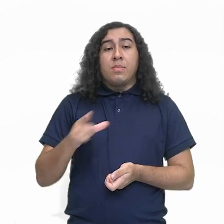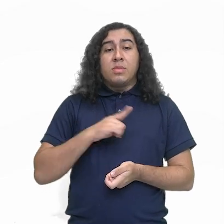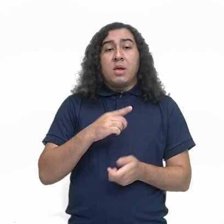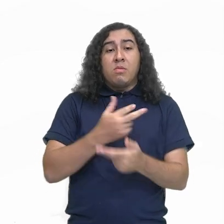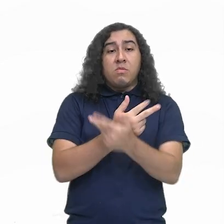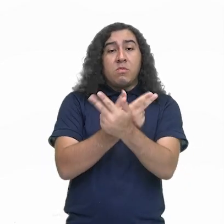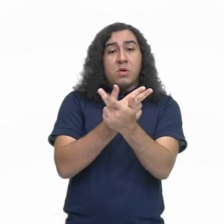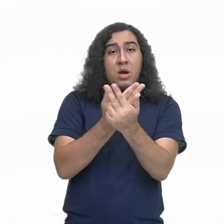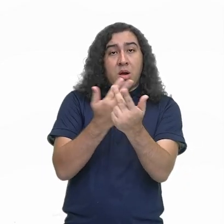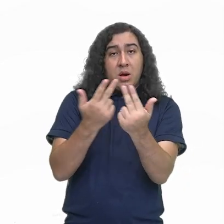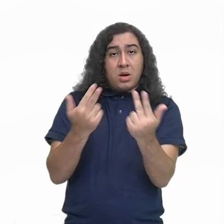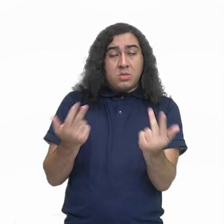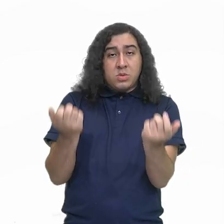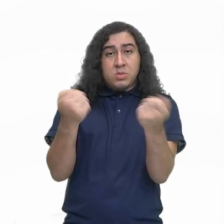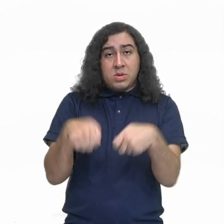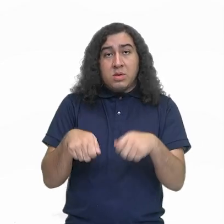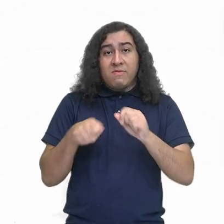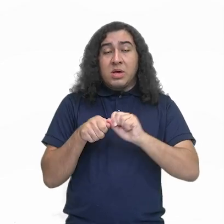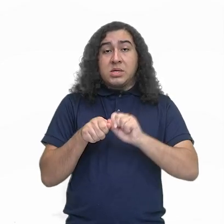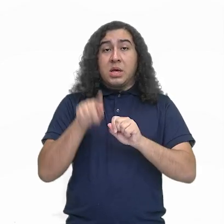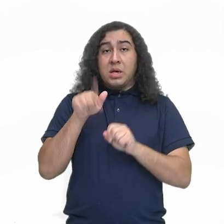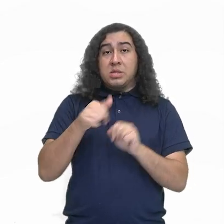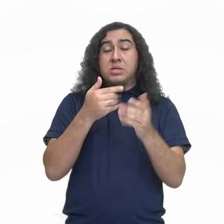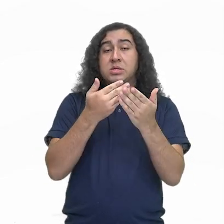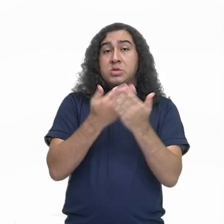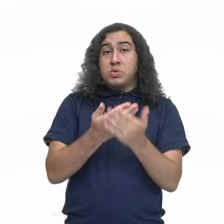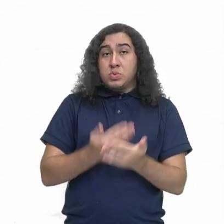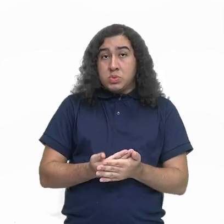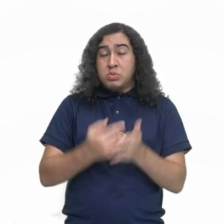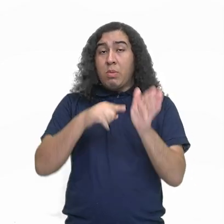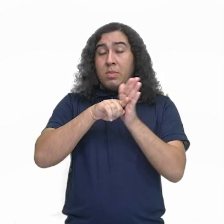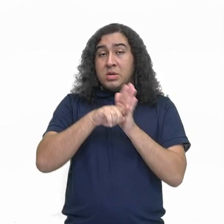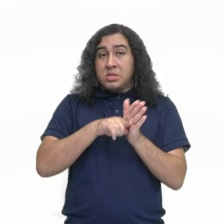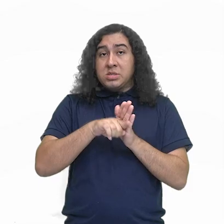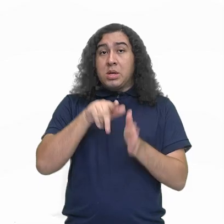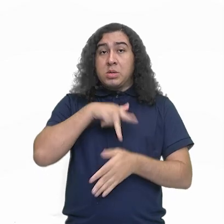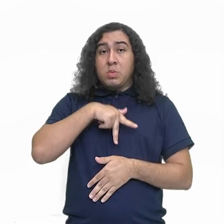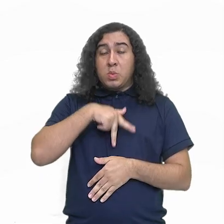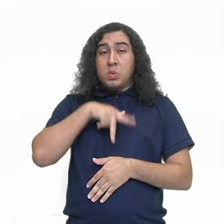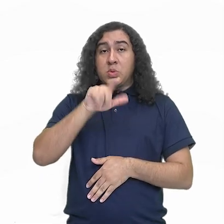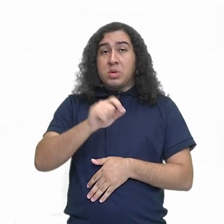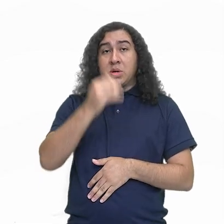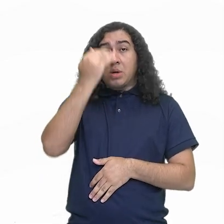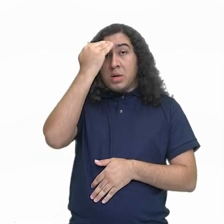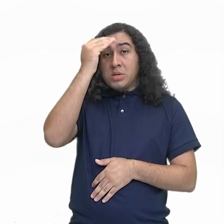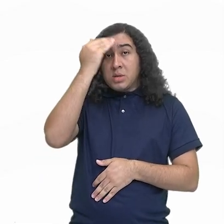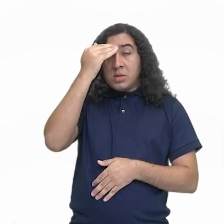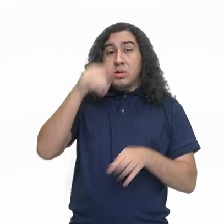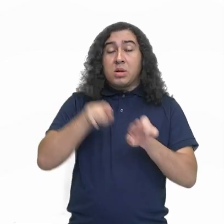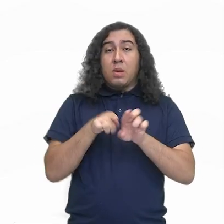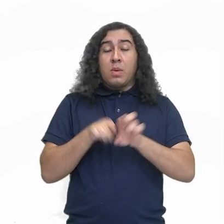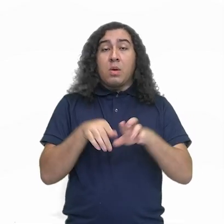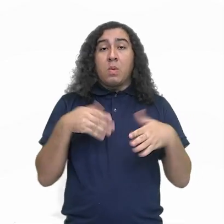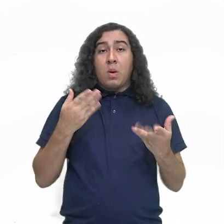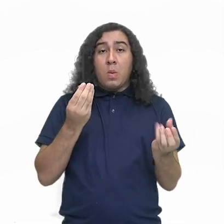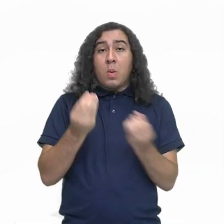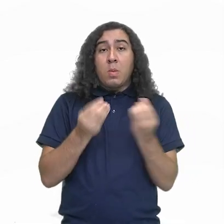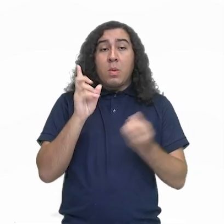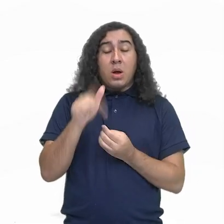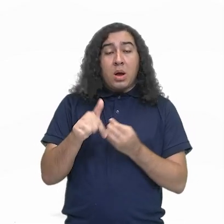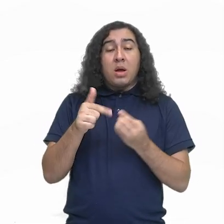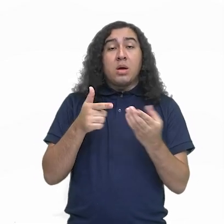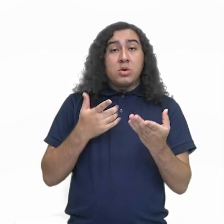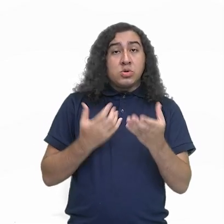várias formas de fazer esses estudos antropológicos para compreender a formação e